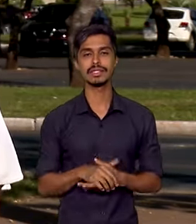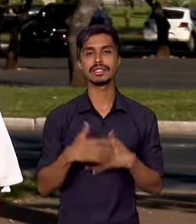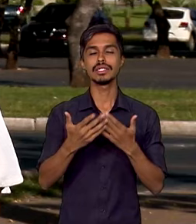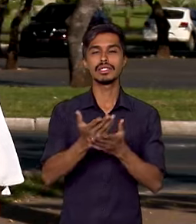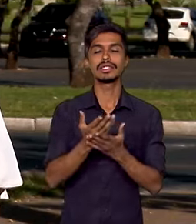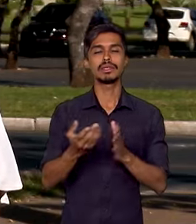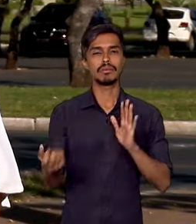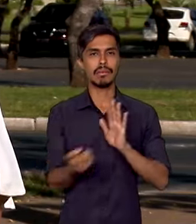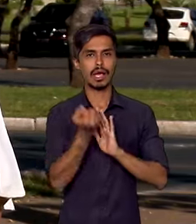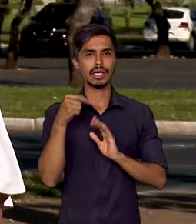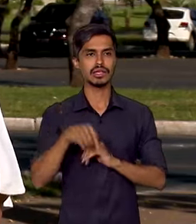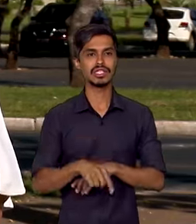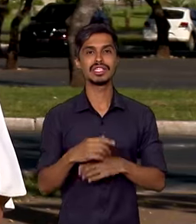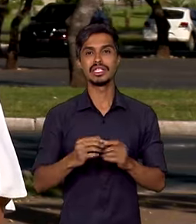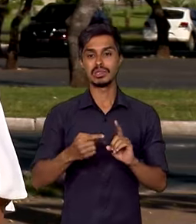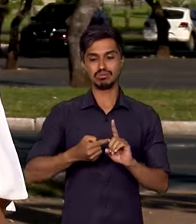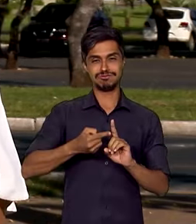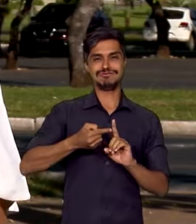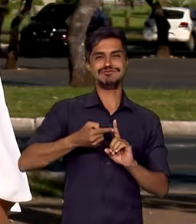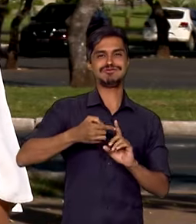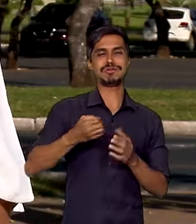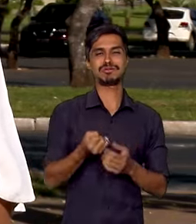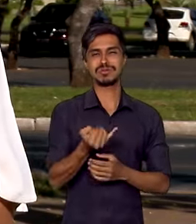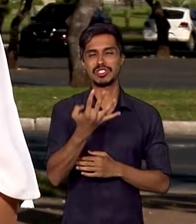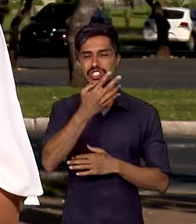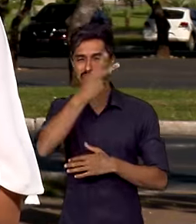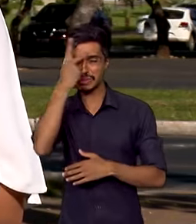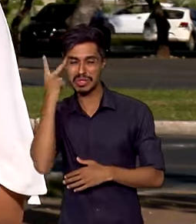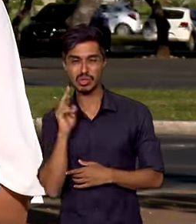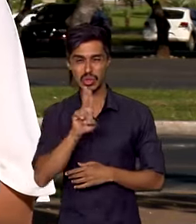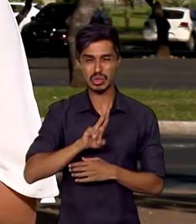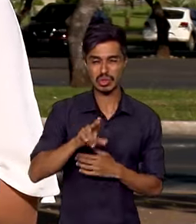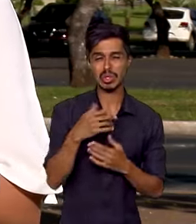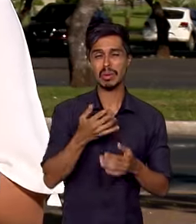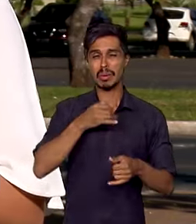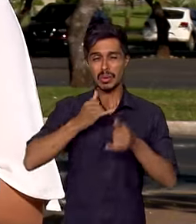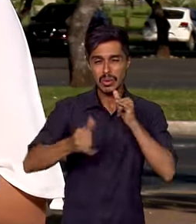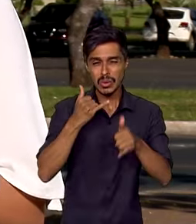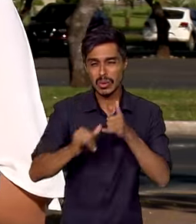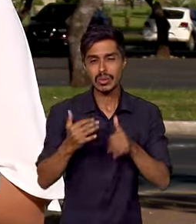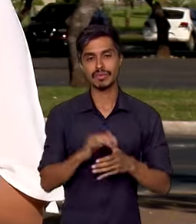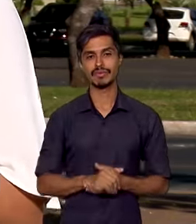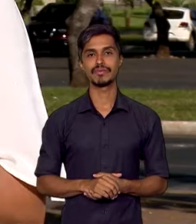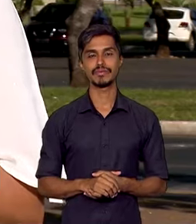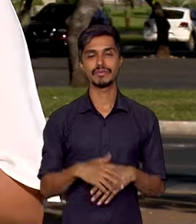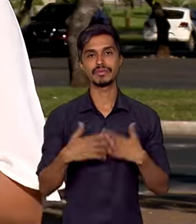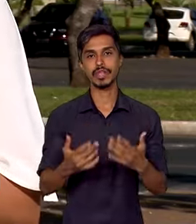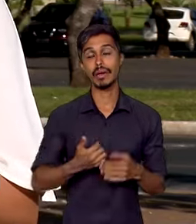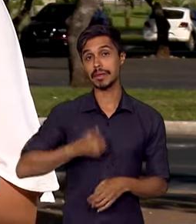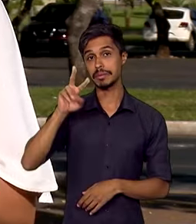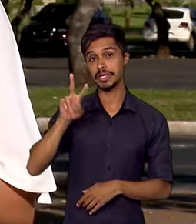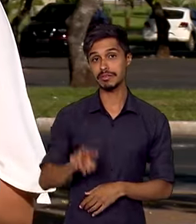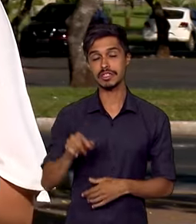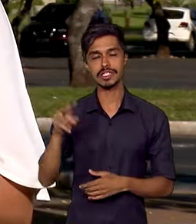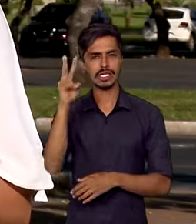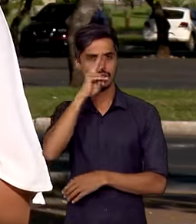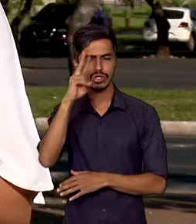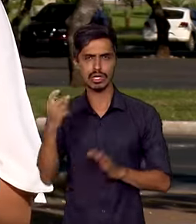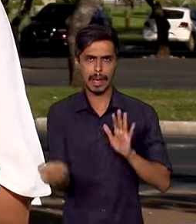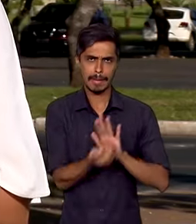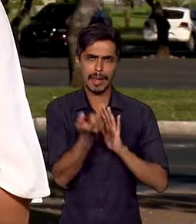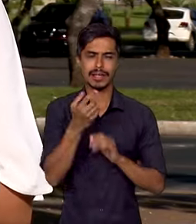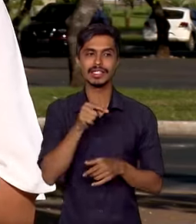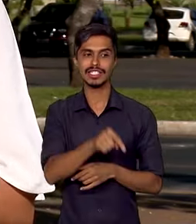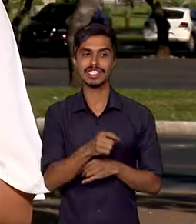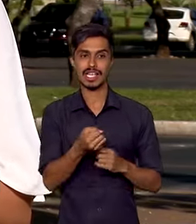esta semana recorde na demanda instantânea por carga do Sistema Interligado Nacional. Foi a primeira vez na história que